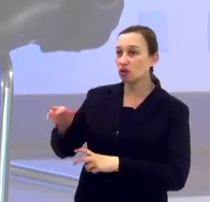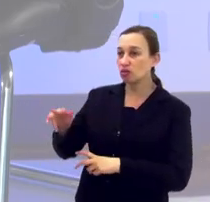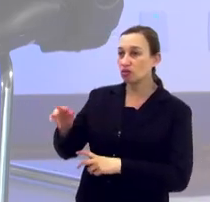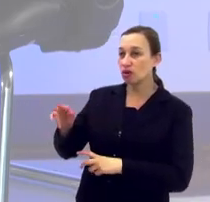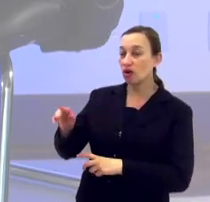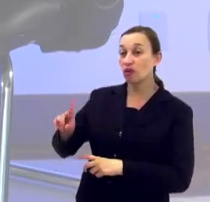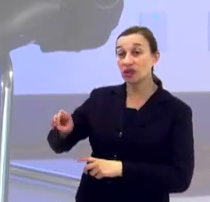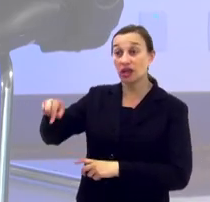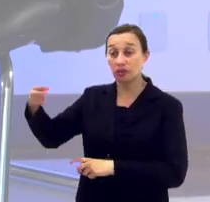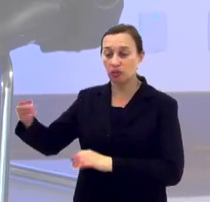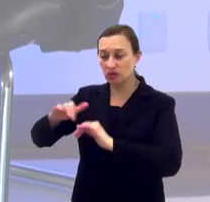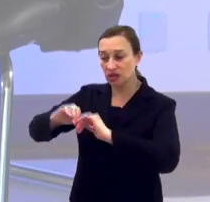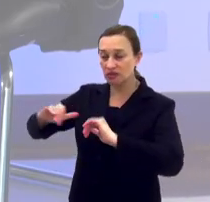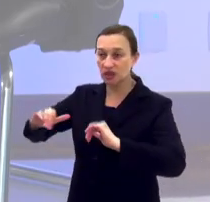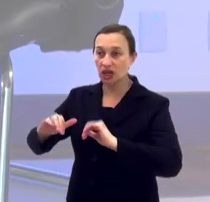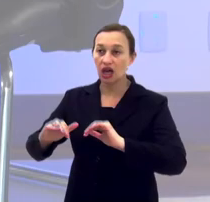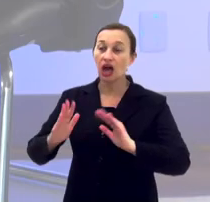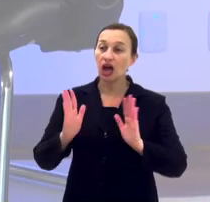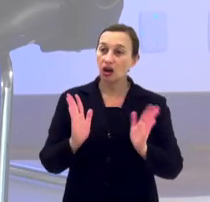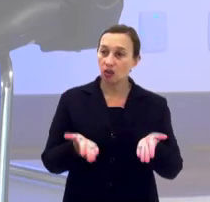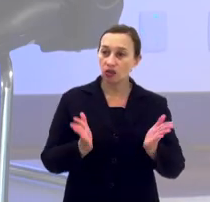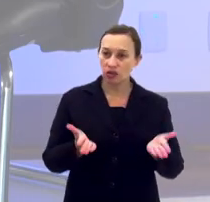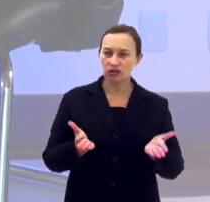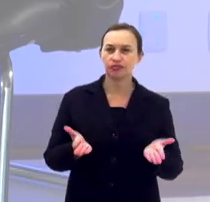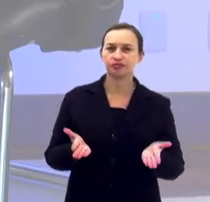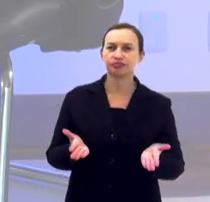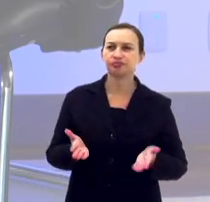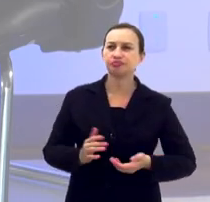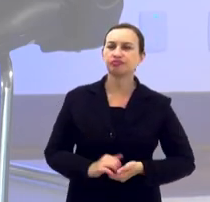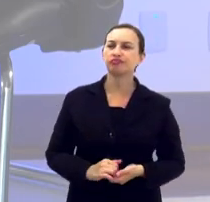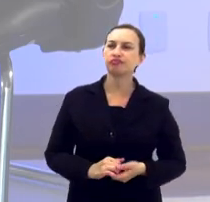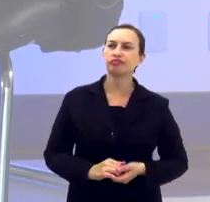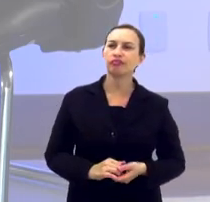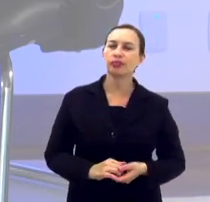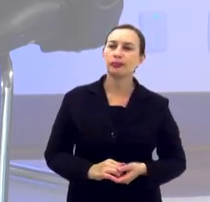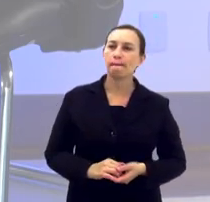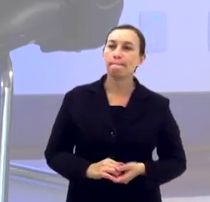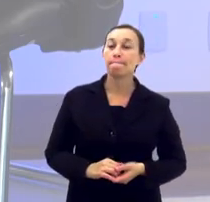fica em segundo plano. Perfeito. Isso é uma tônica.